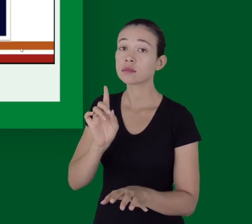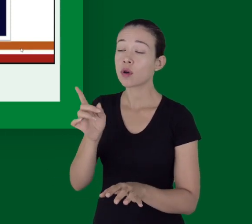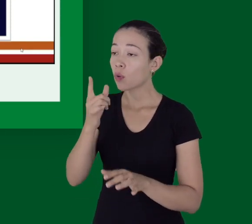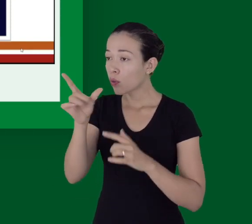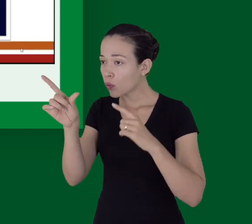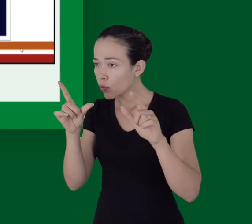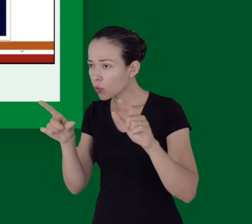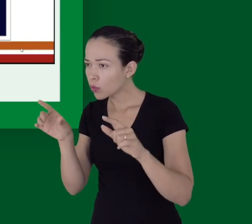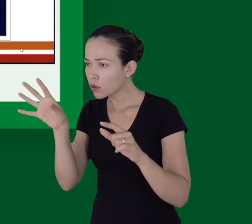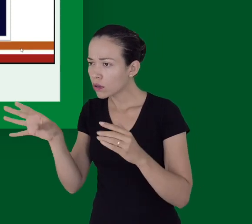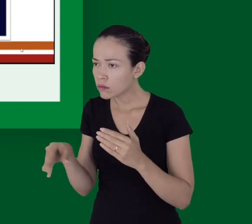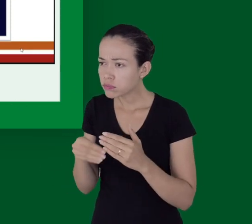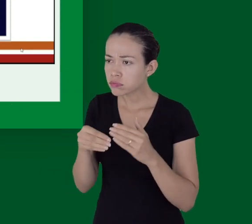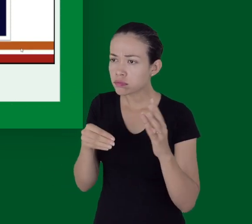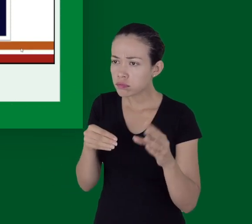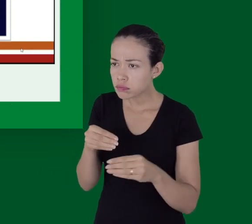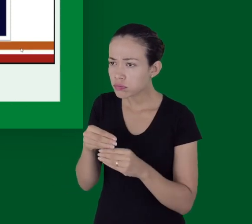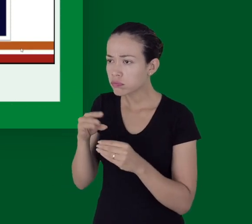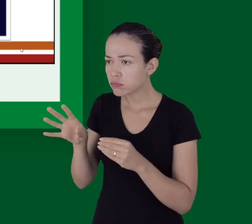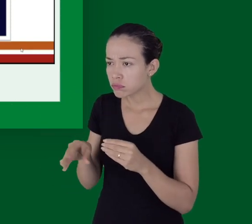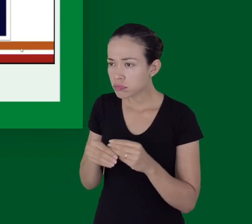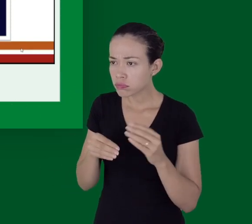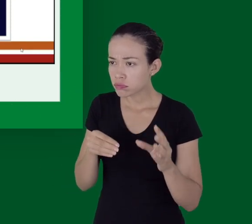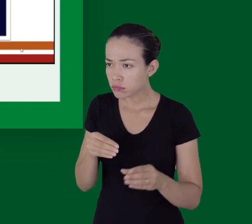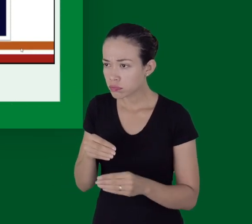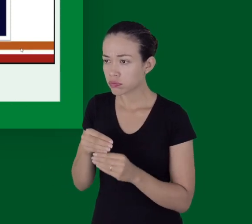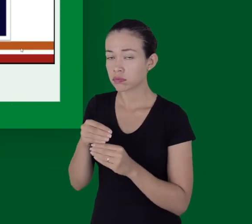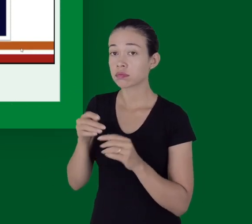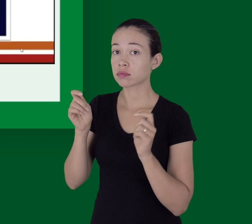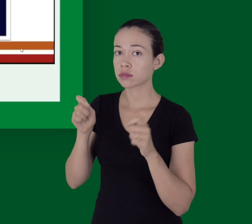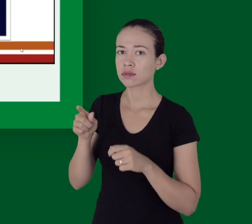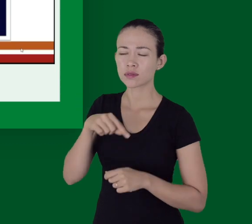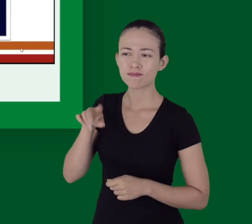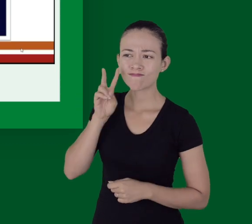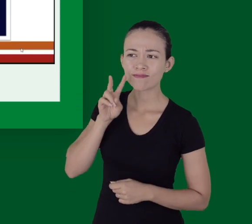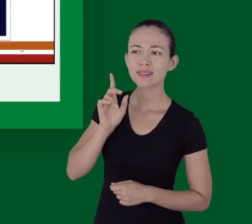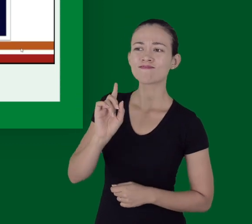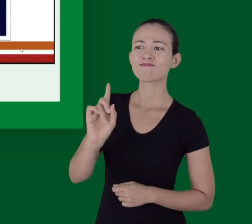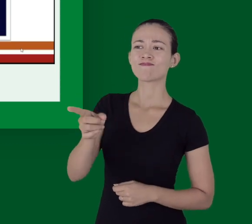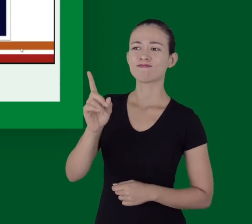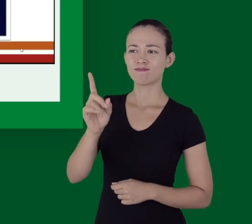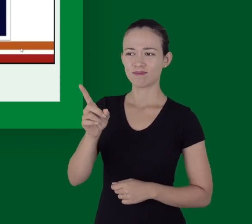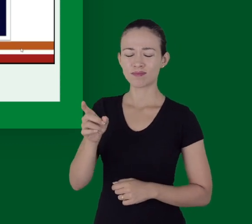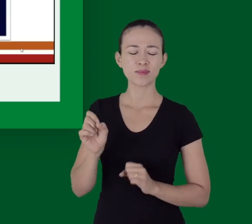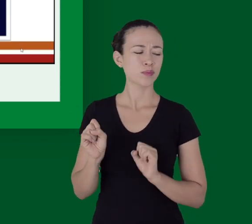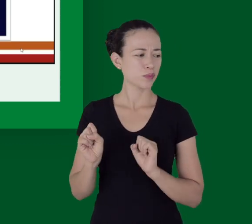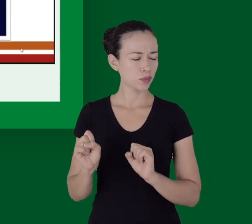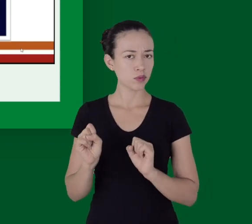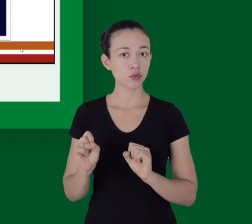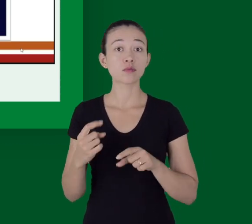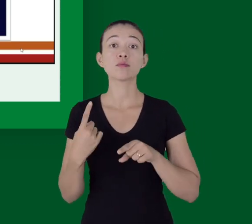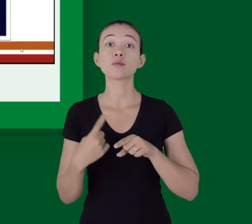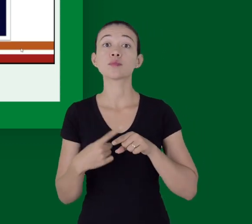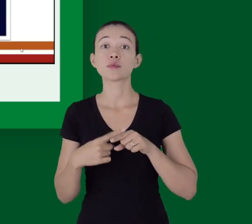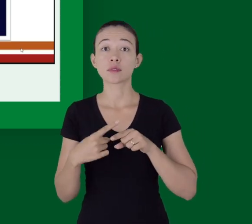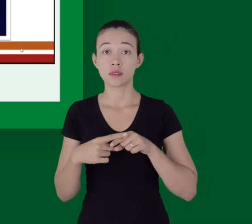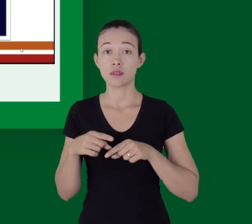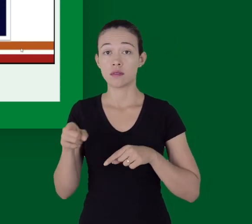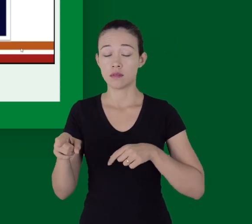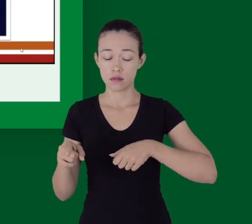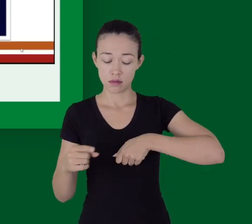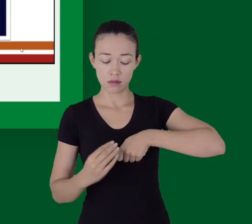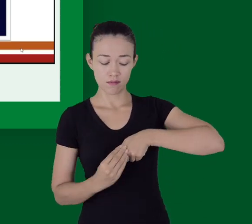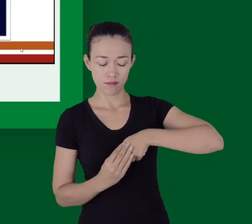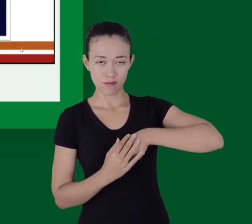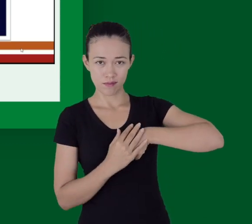pensando em todos os fatores de risco, como o estresse, o estresse pode levar ao infarto, não sozinho, né?